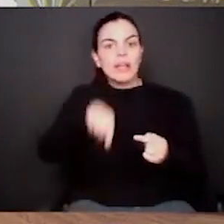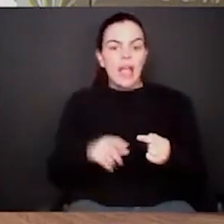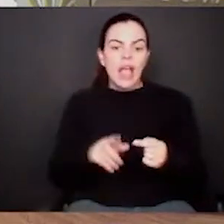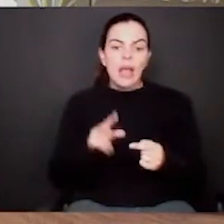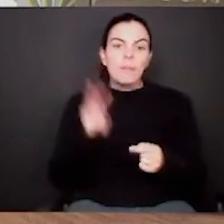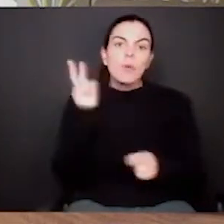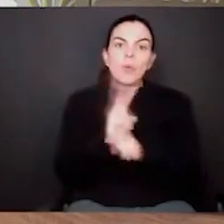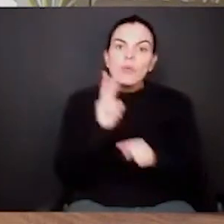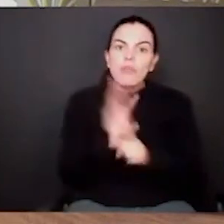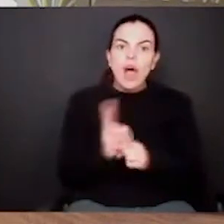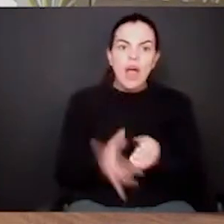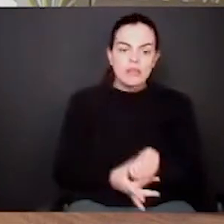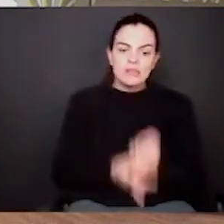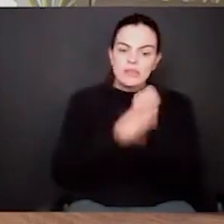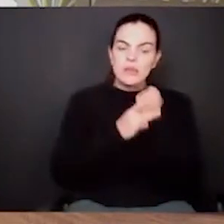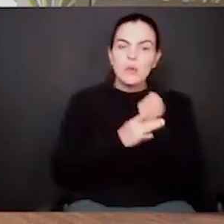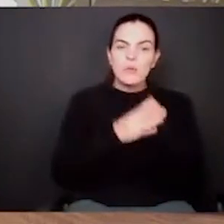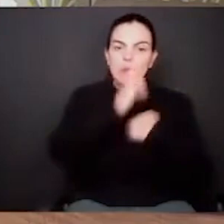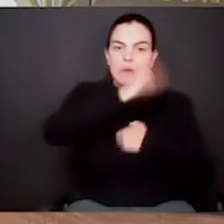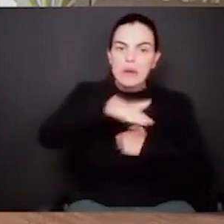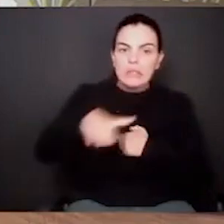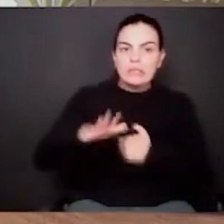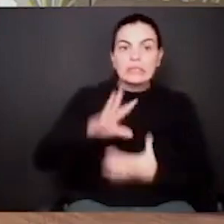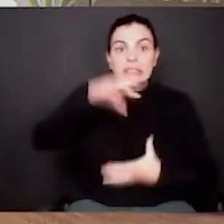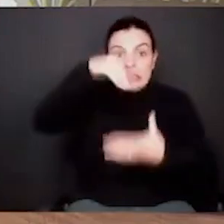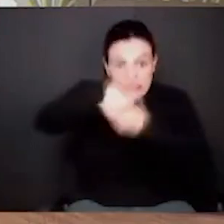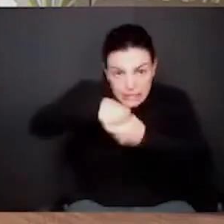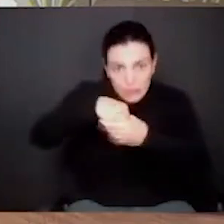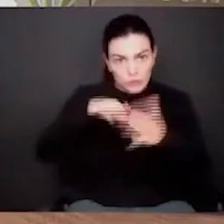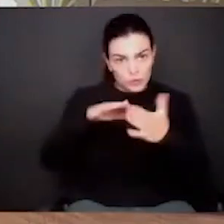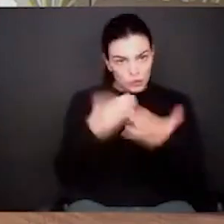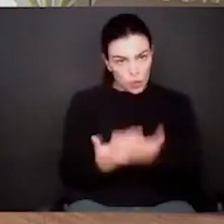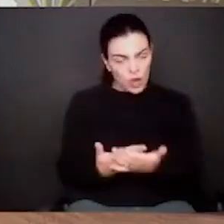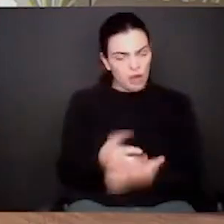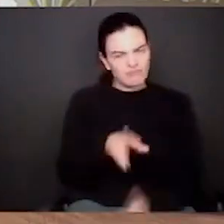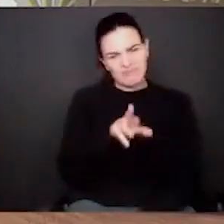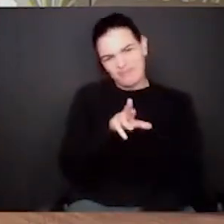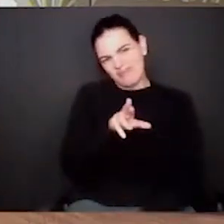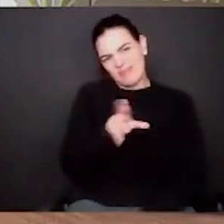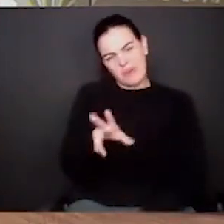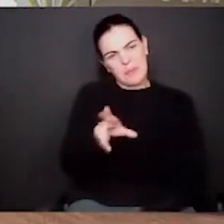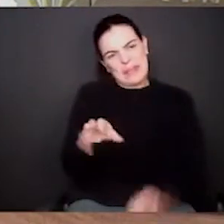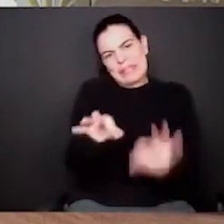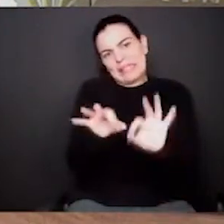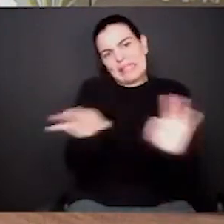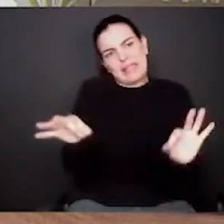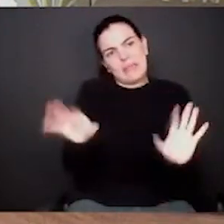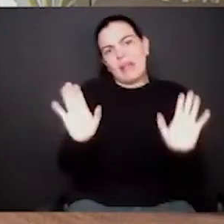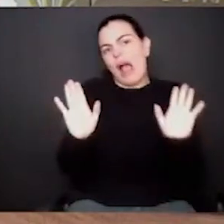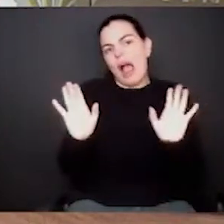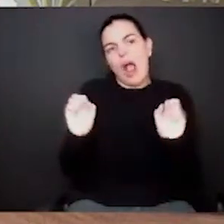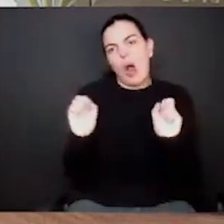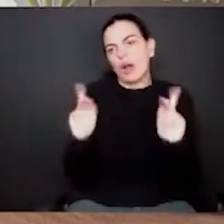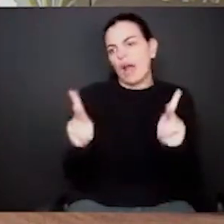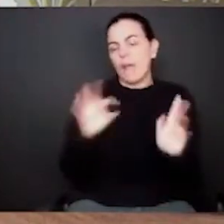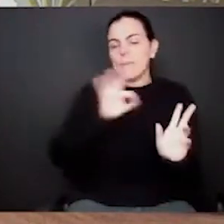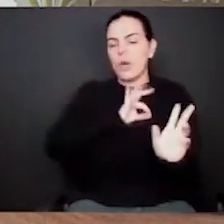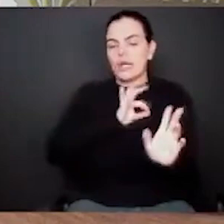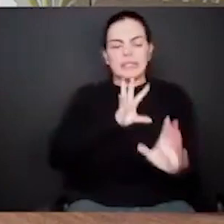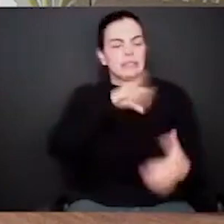escola, não é simplista. Não dá para a gente dizer, não, a gente bota a polícia lá dentro e a polícia